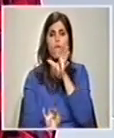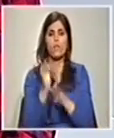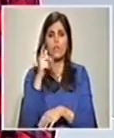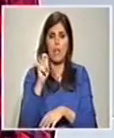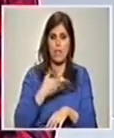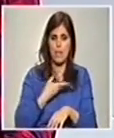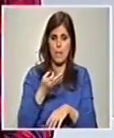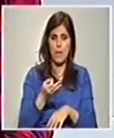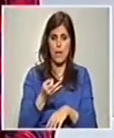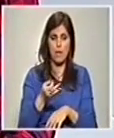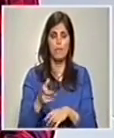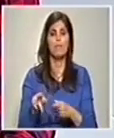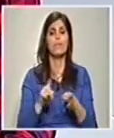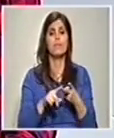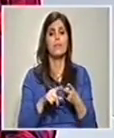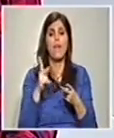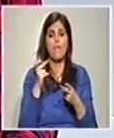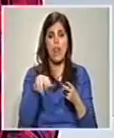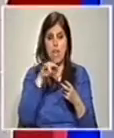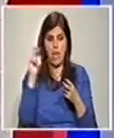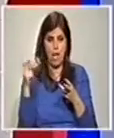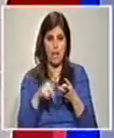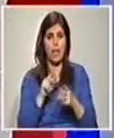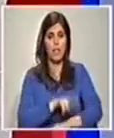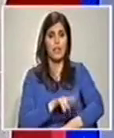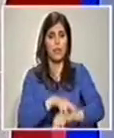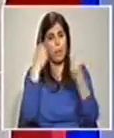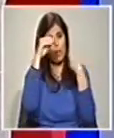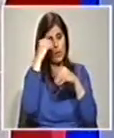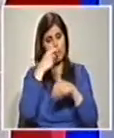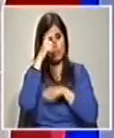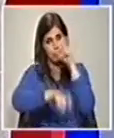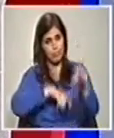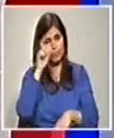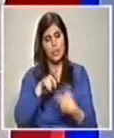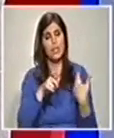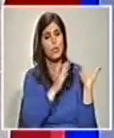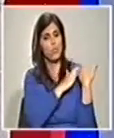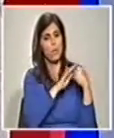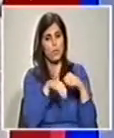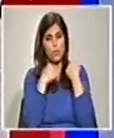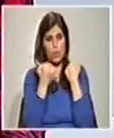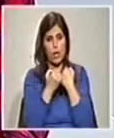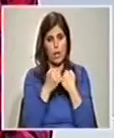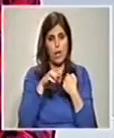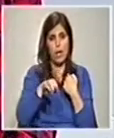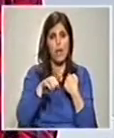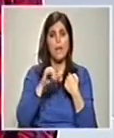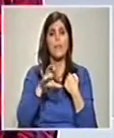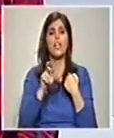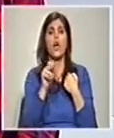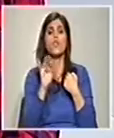EDP. A Vânia Neto, que é diretora para a Educação, Cidadania e Responsabilidade Social da Microsoft